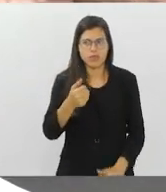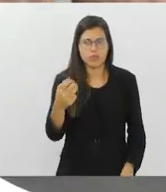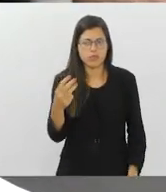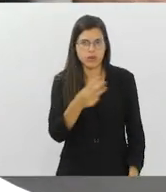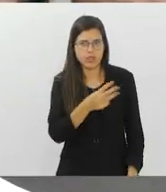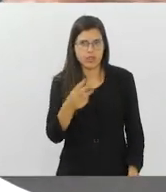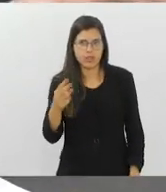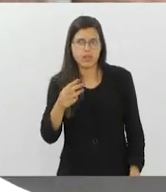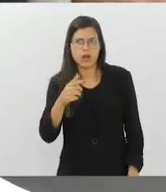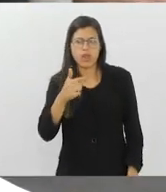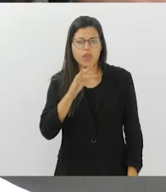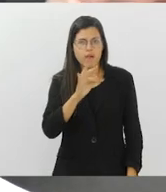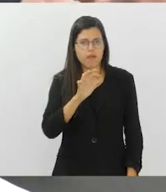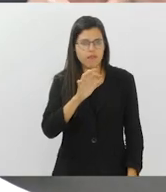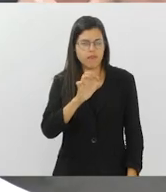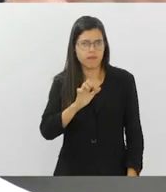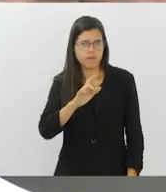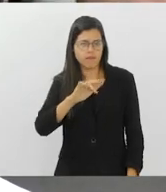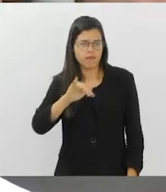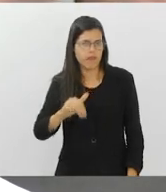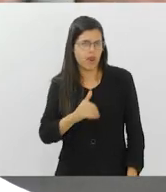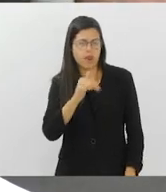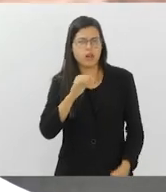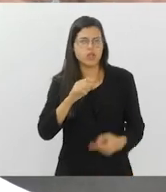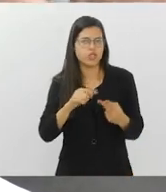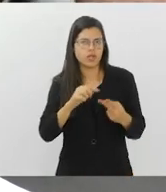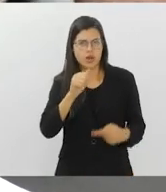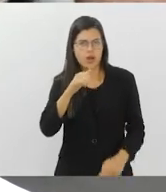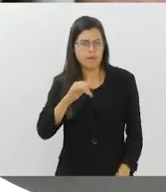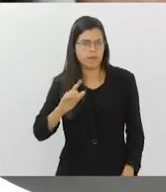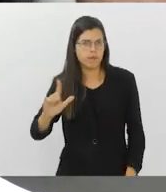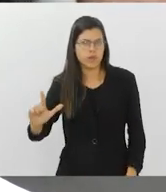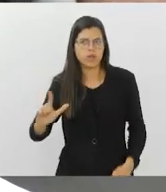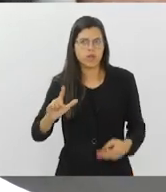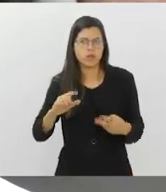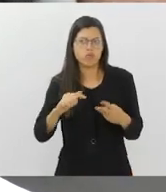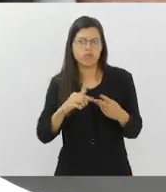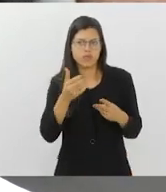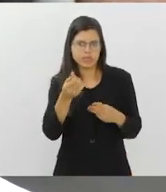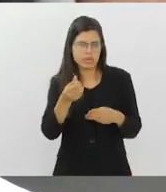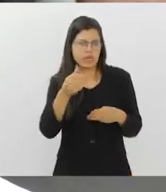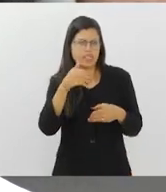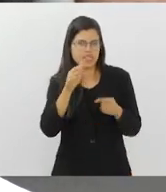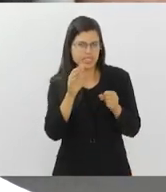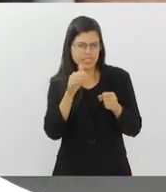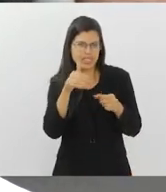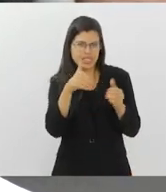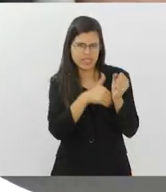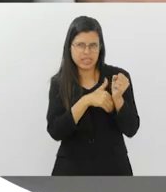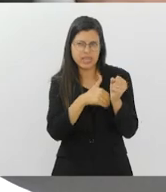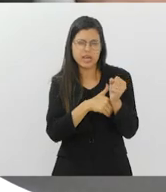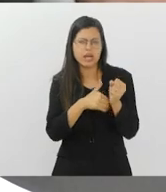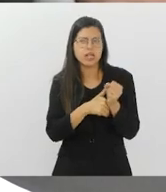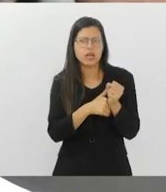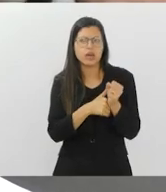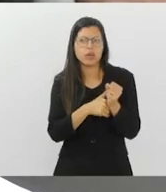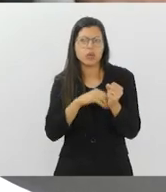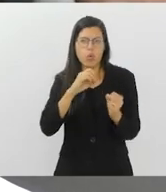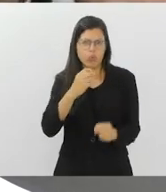da FERJ, ou da MIL, ou da SIM, ou tem 6 em segredo judicial. Então, apenas 7